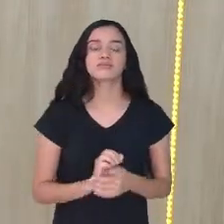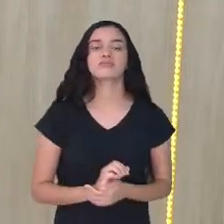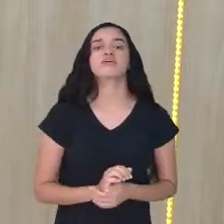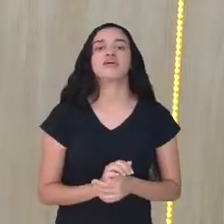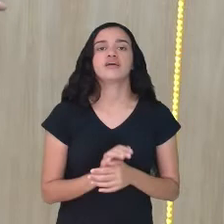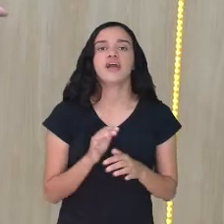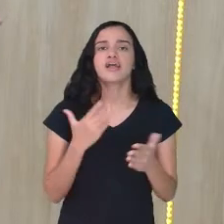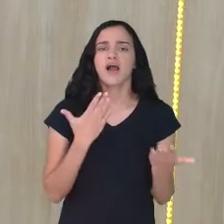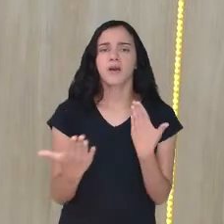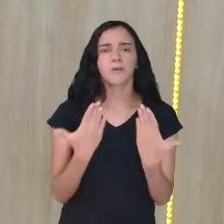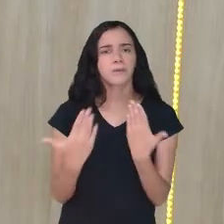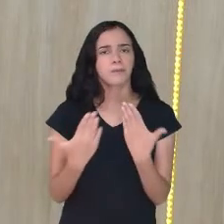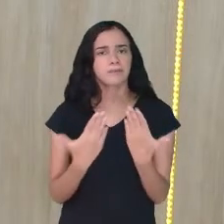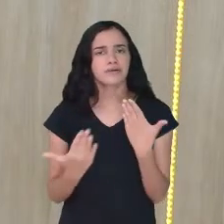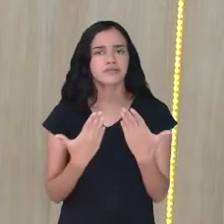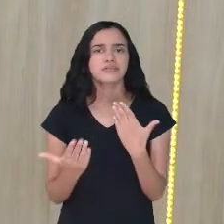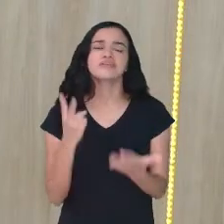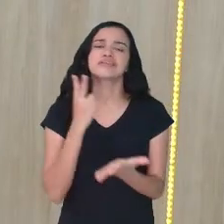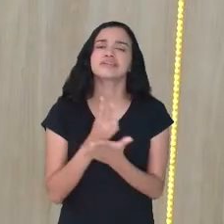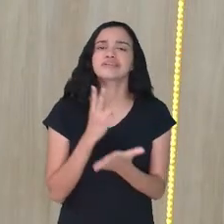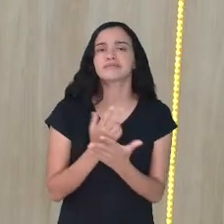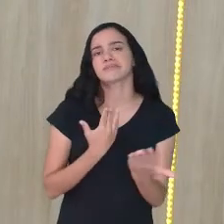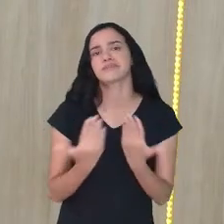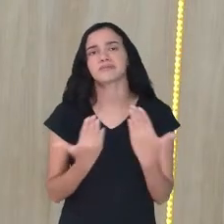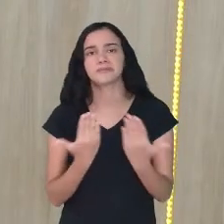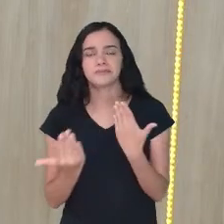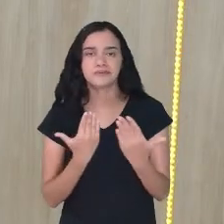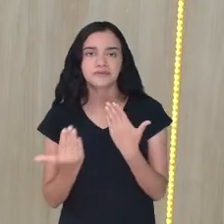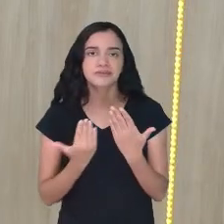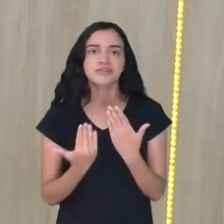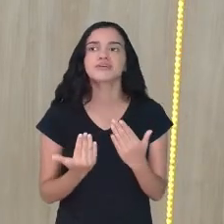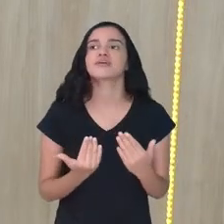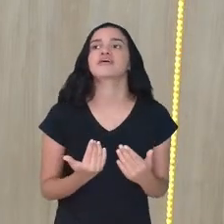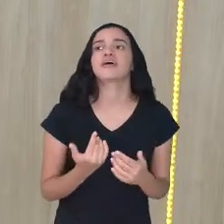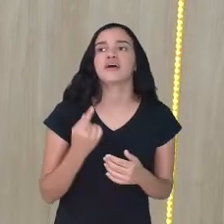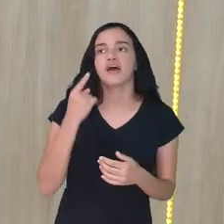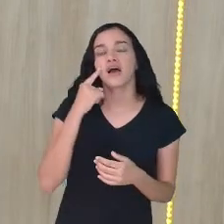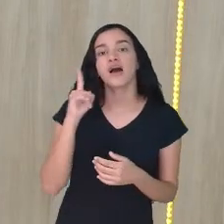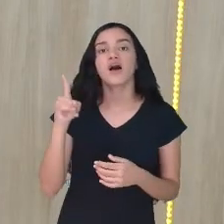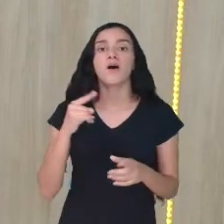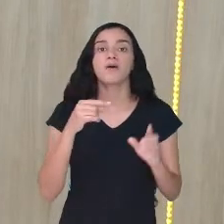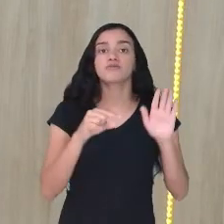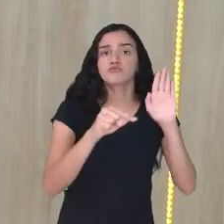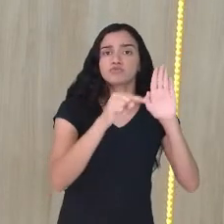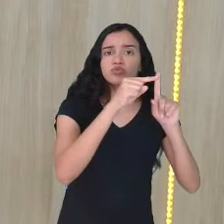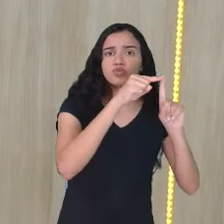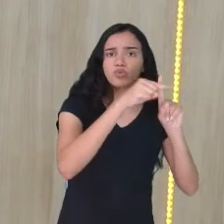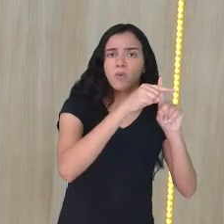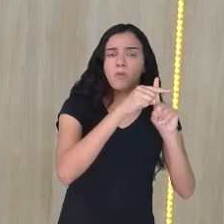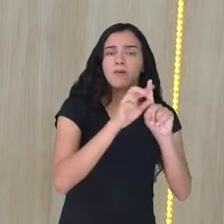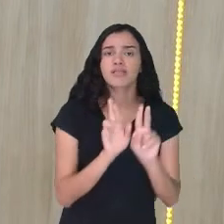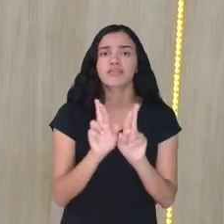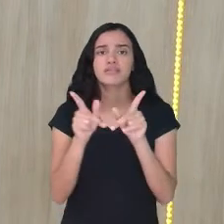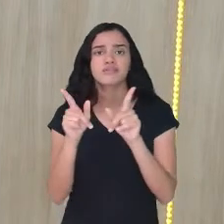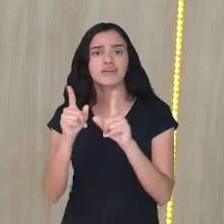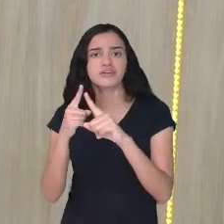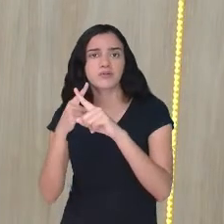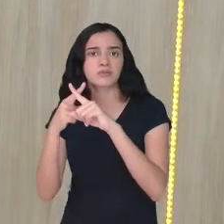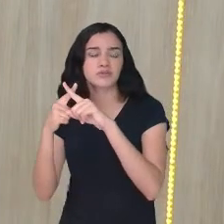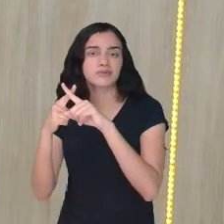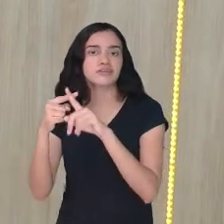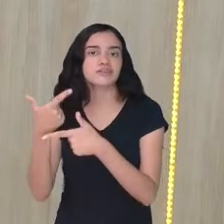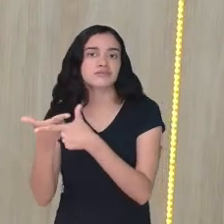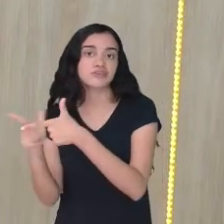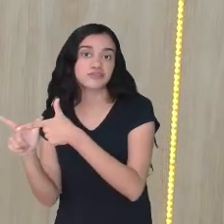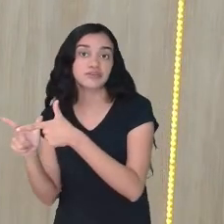A comparação, a gente sempre está comparando. As operações aqui, soma, diferença, multiplicação e